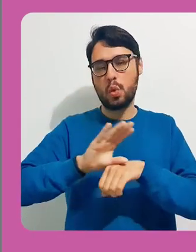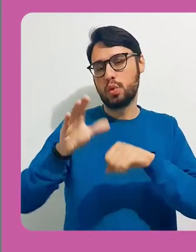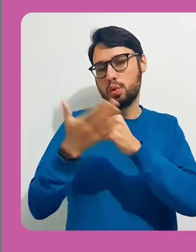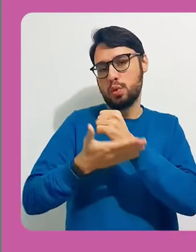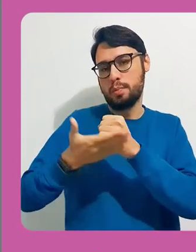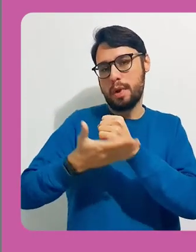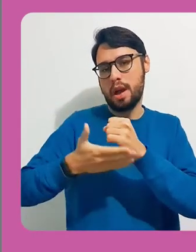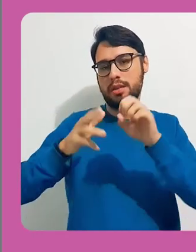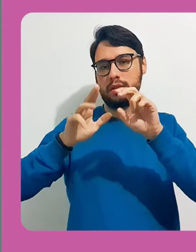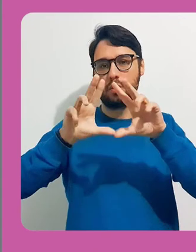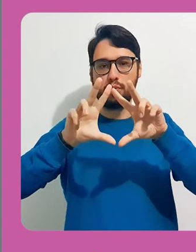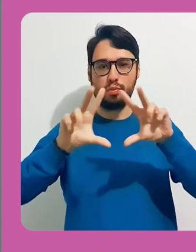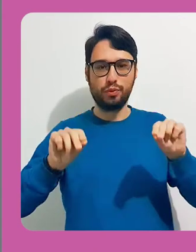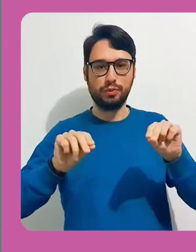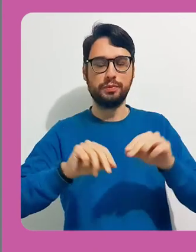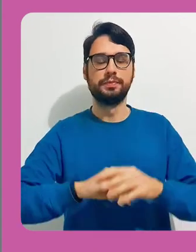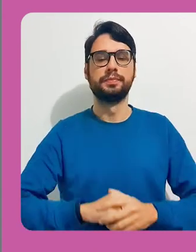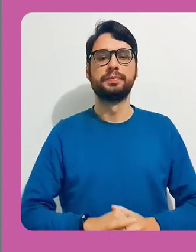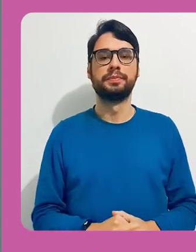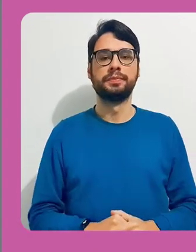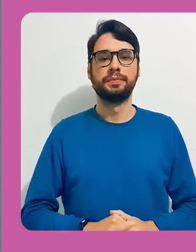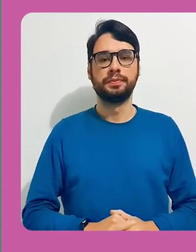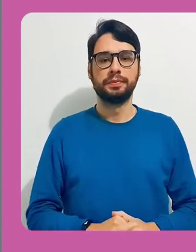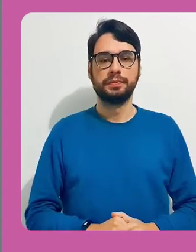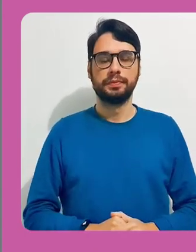do curso de